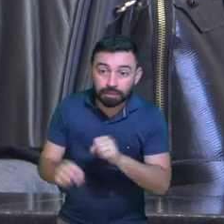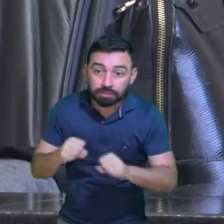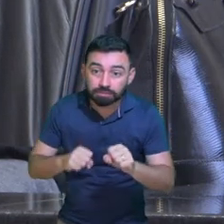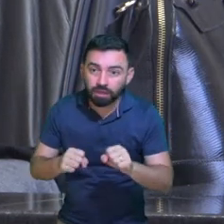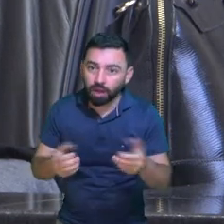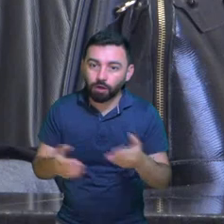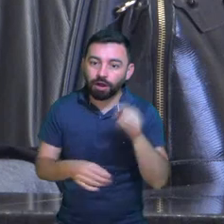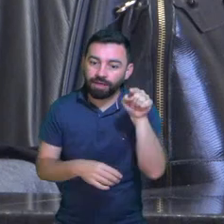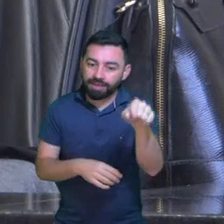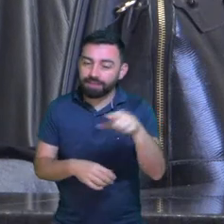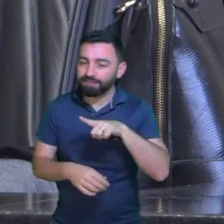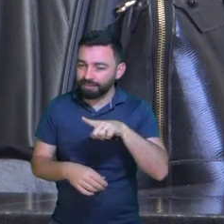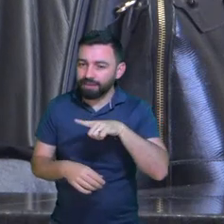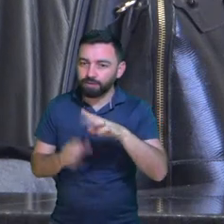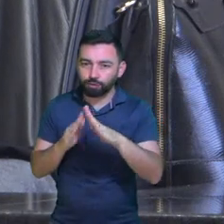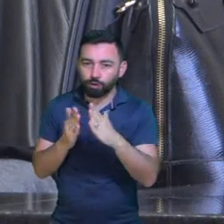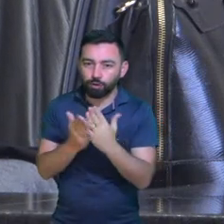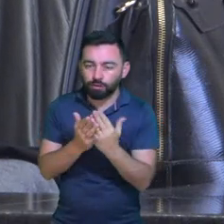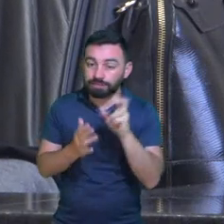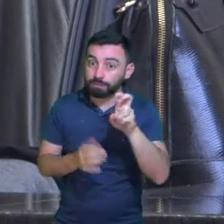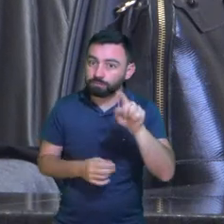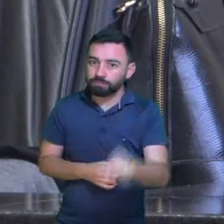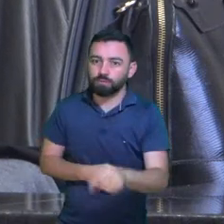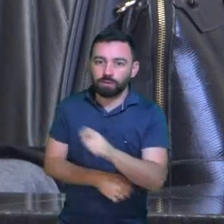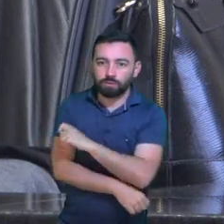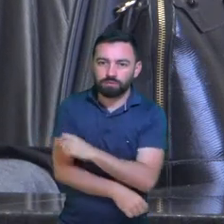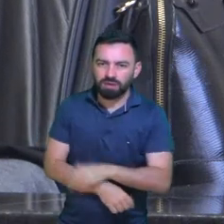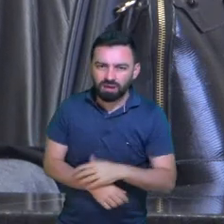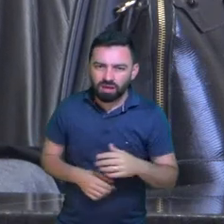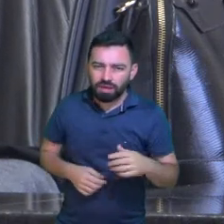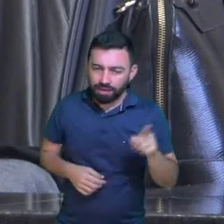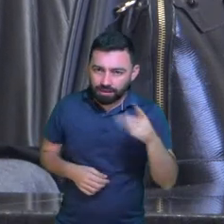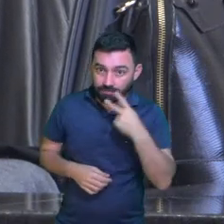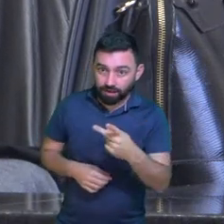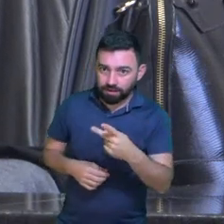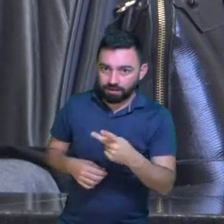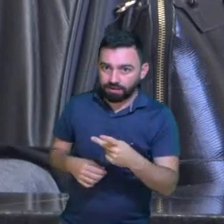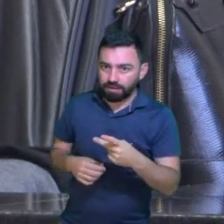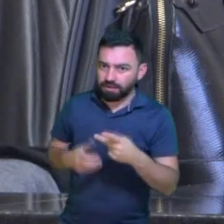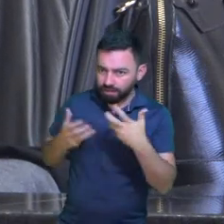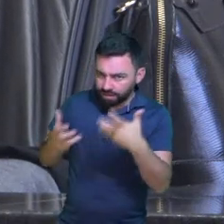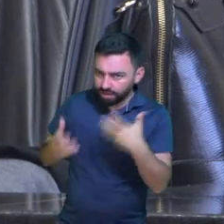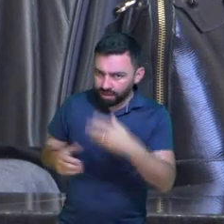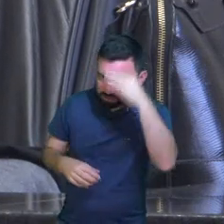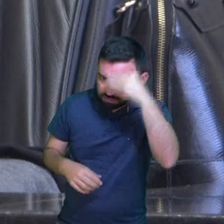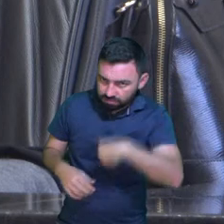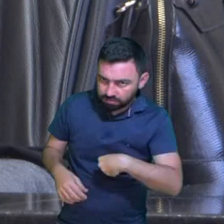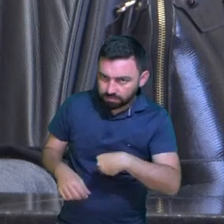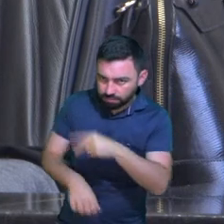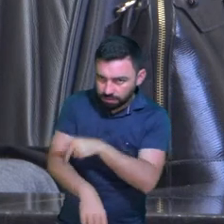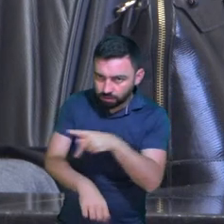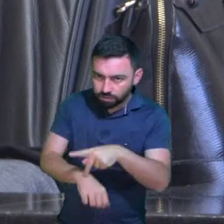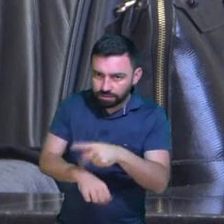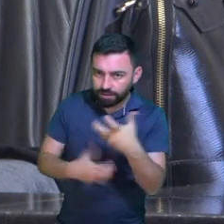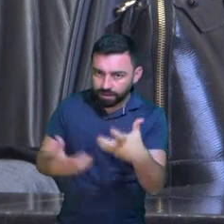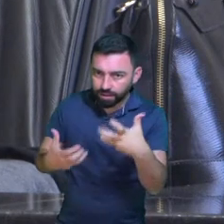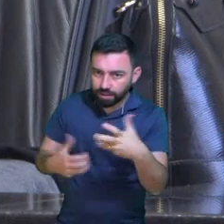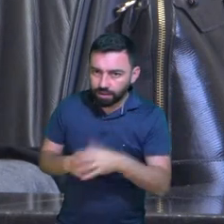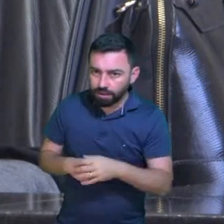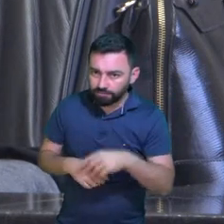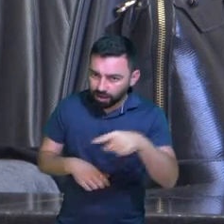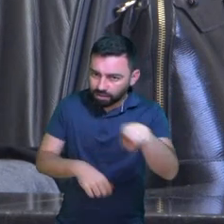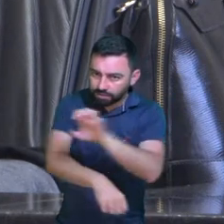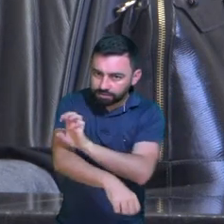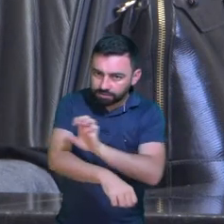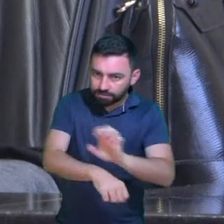escola com 5.000 alunos ele fala assim você quer fazer você quer saber eh fazer alguém desistir do curso de pedagogia põe para fazer estágio